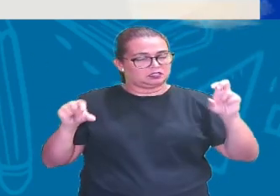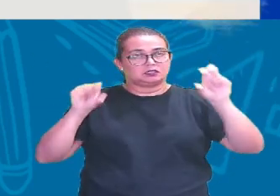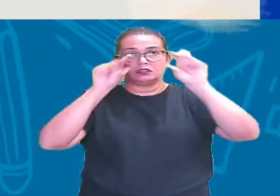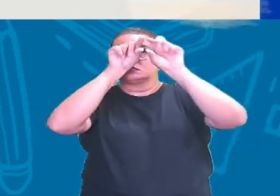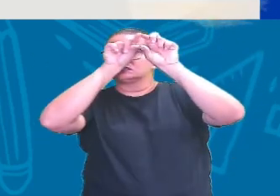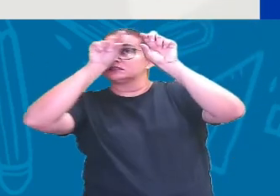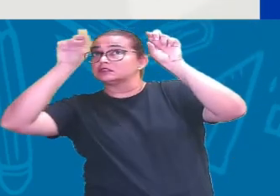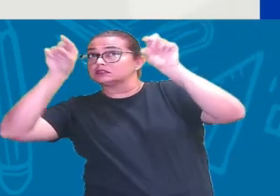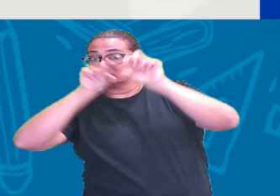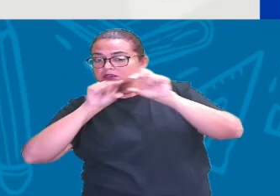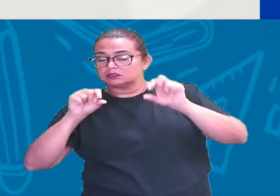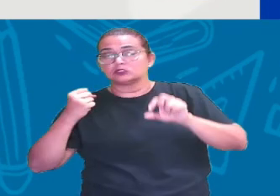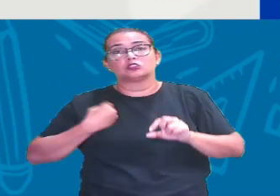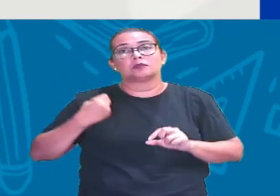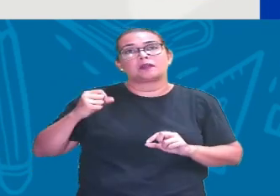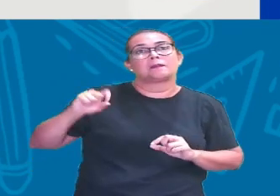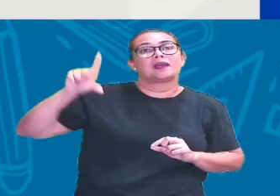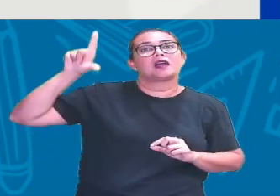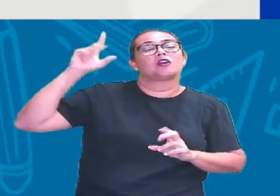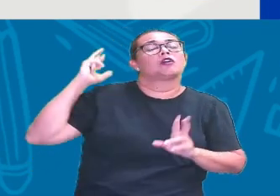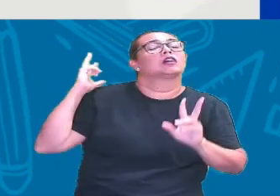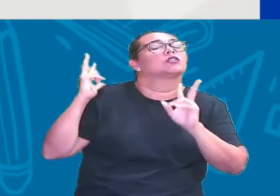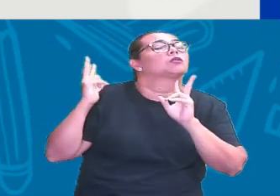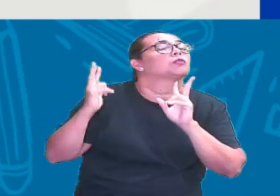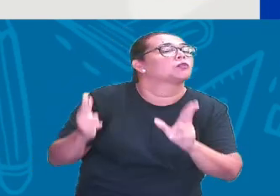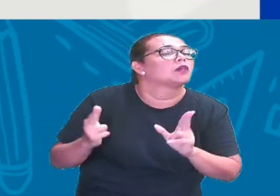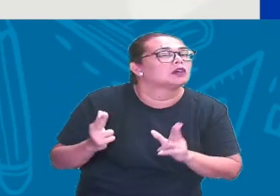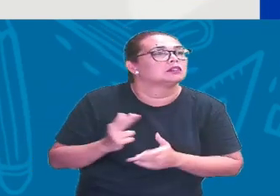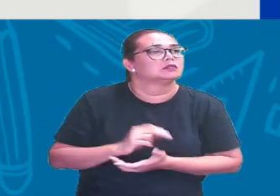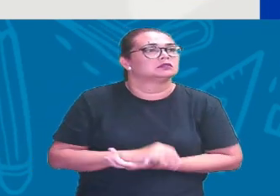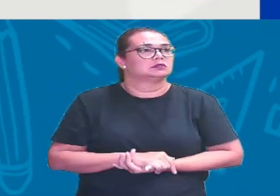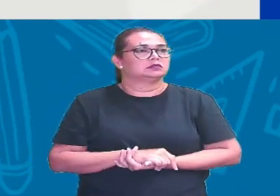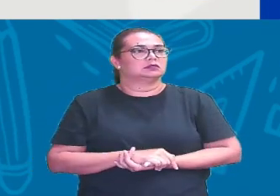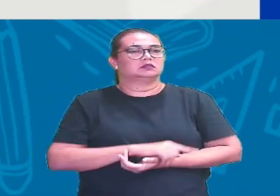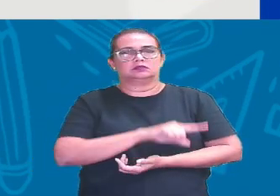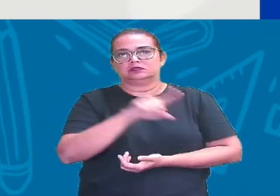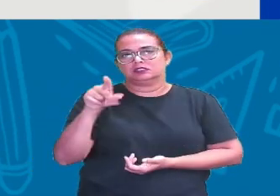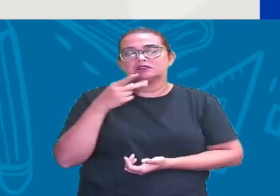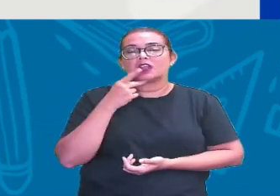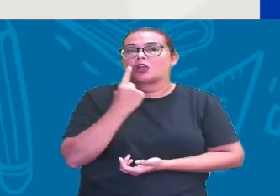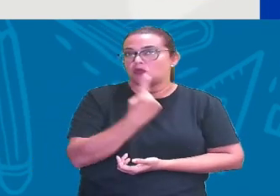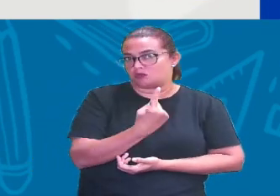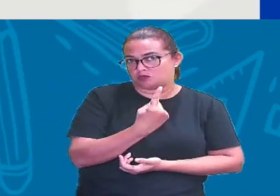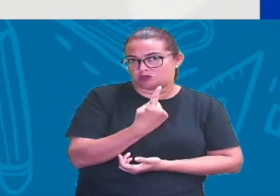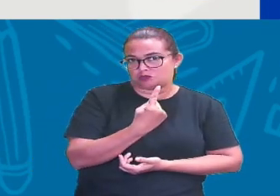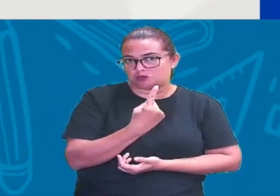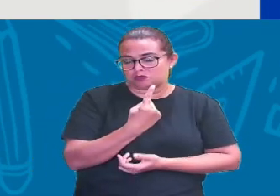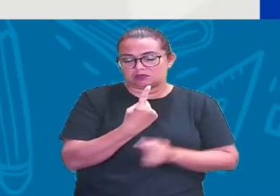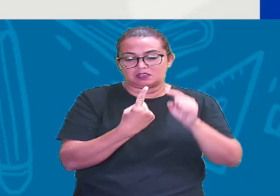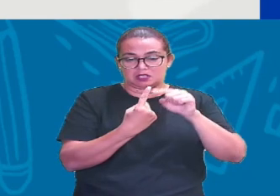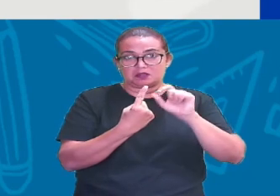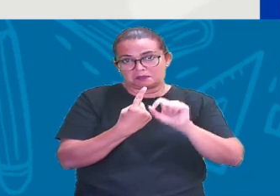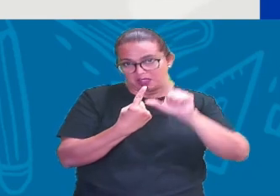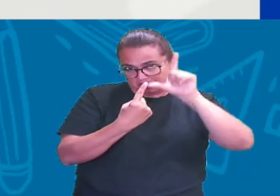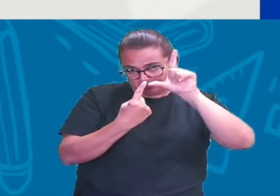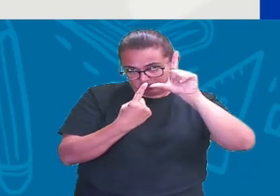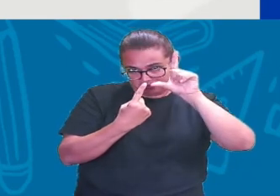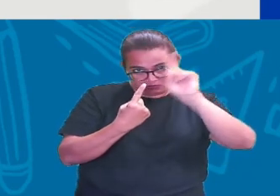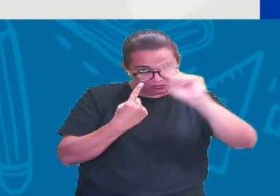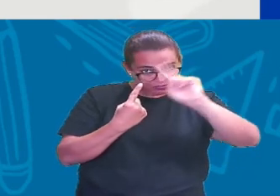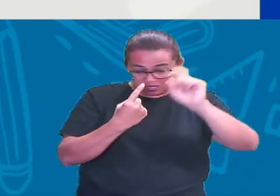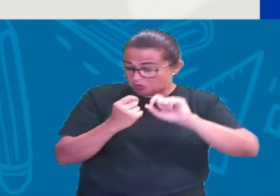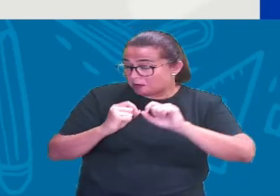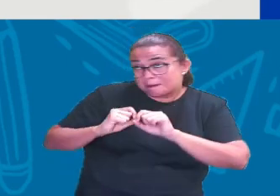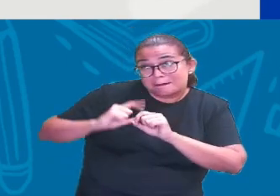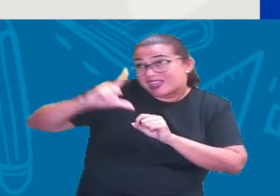de divisores? Ô, professora, você vai dizer o 1, professora. Mas o 1 não é o maior. Tem que